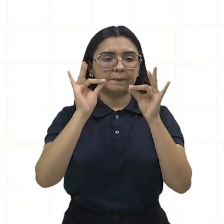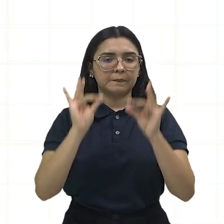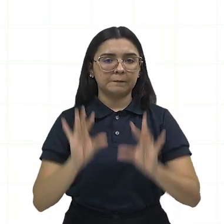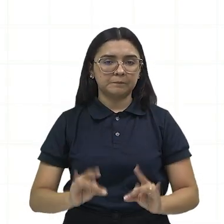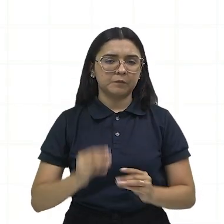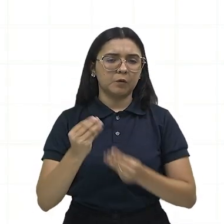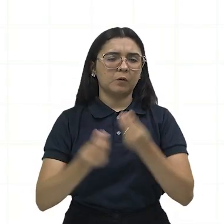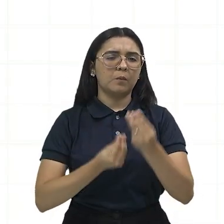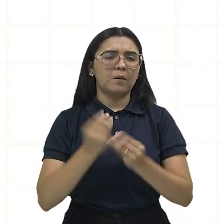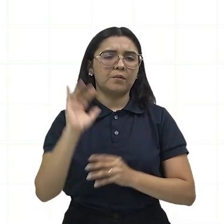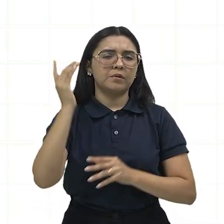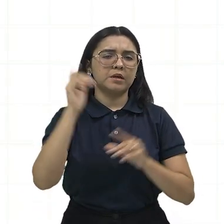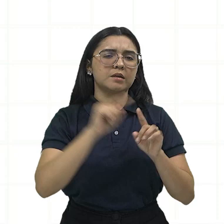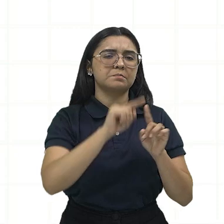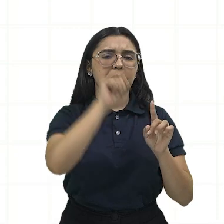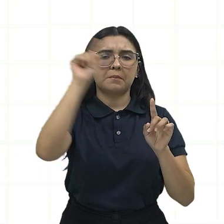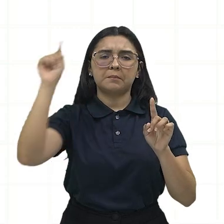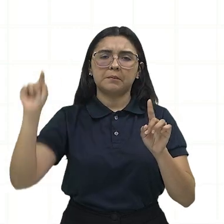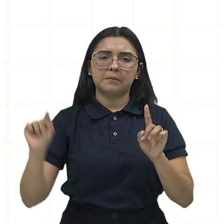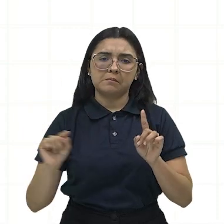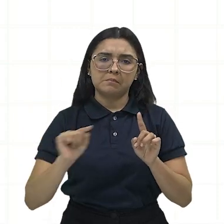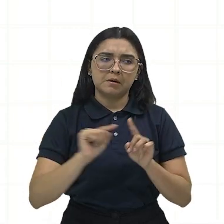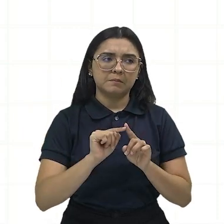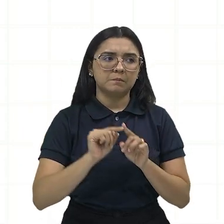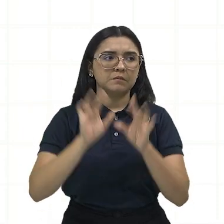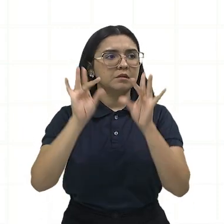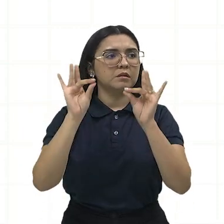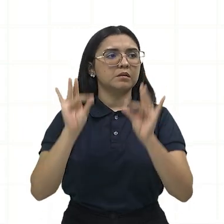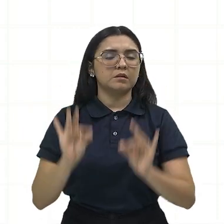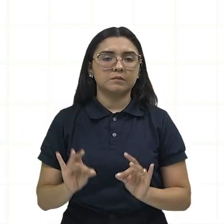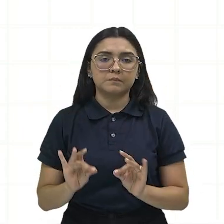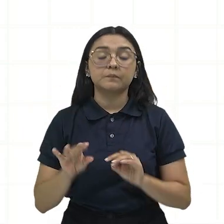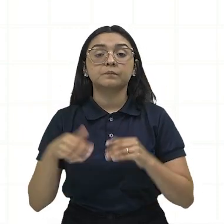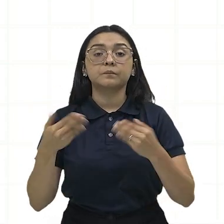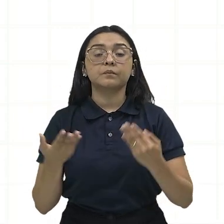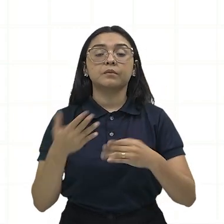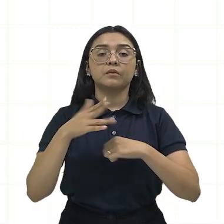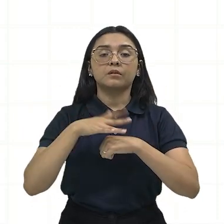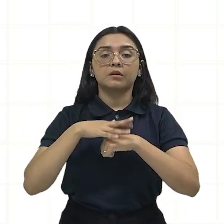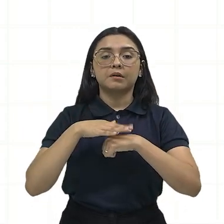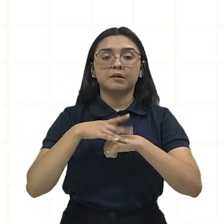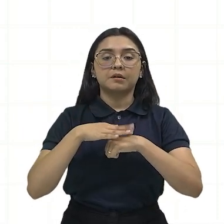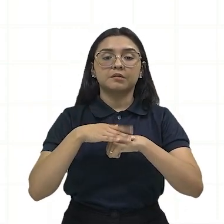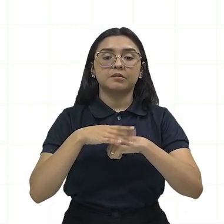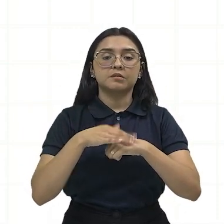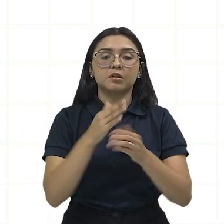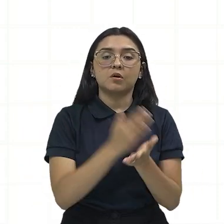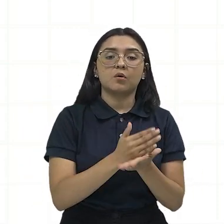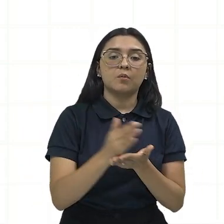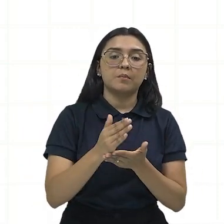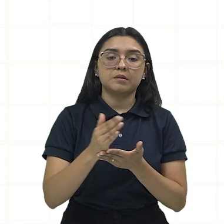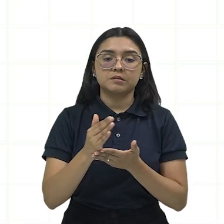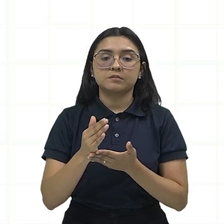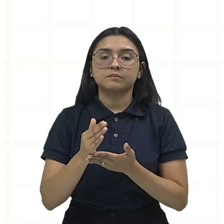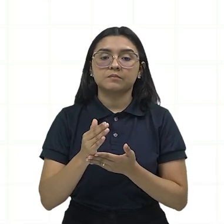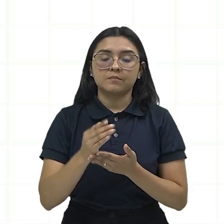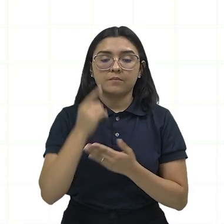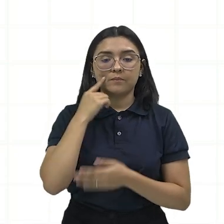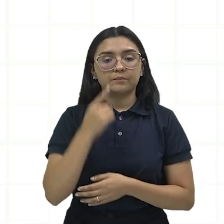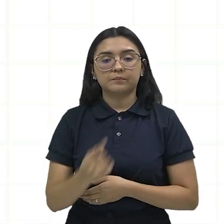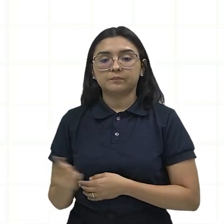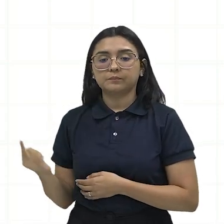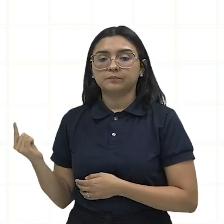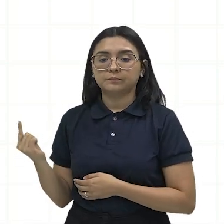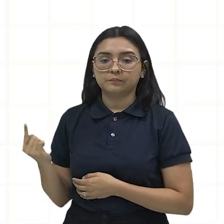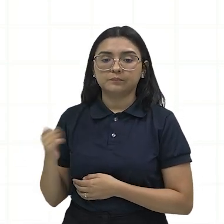tudo acontece, né? E aí, a doença, ela se inicia aqui, gente, neste momento. No momento